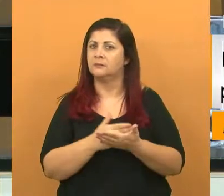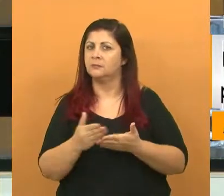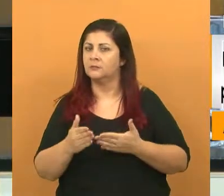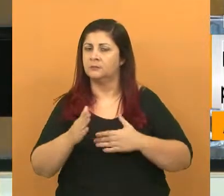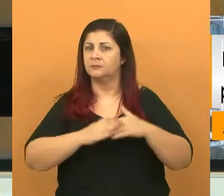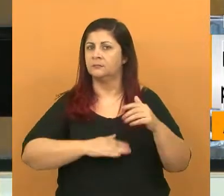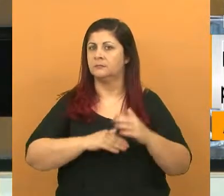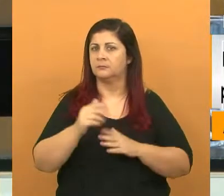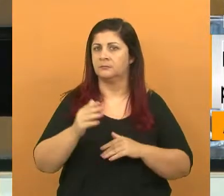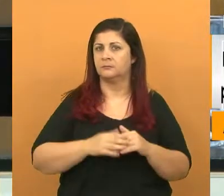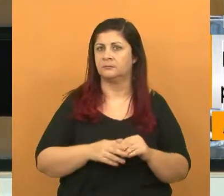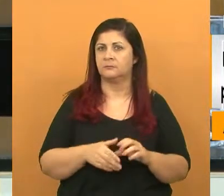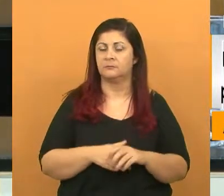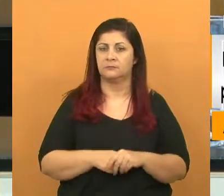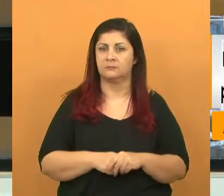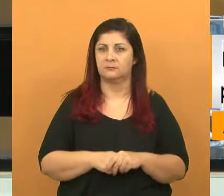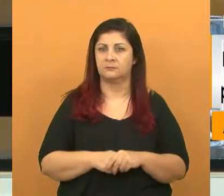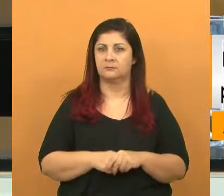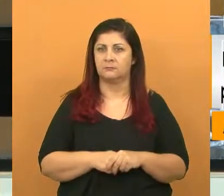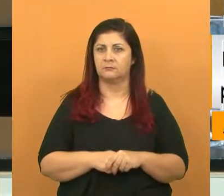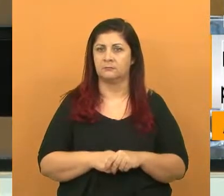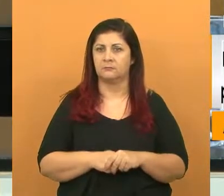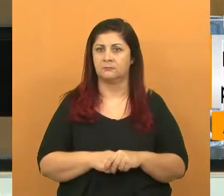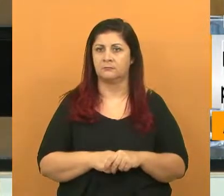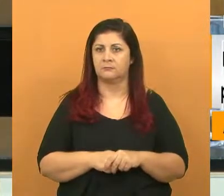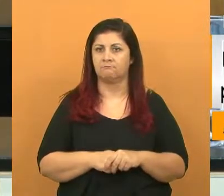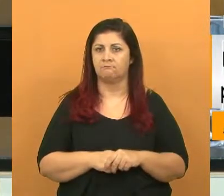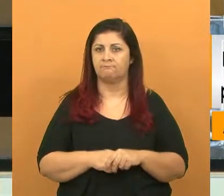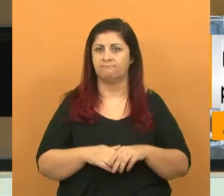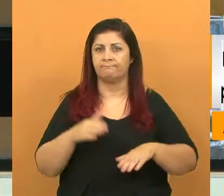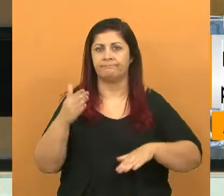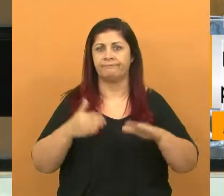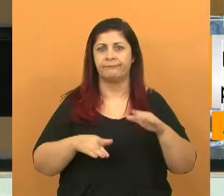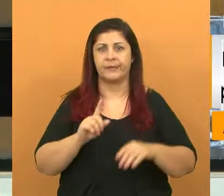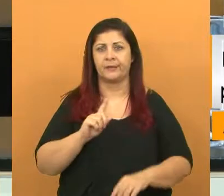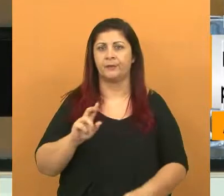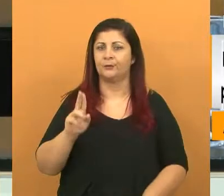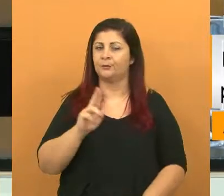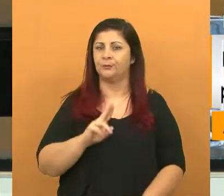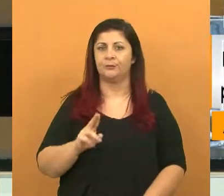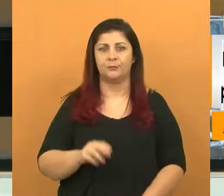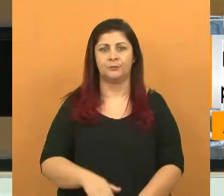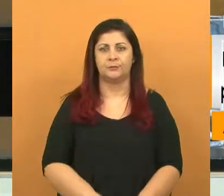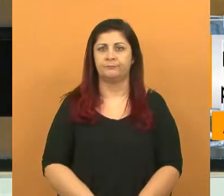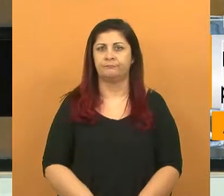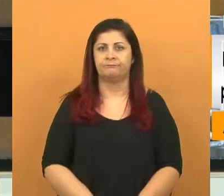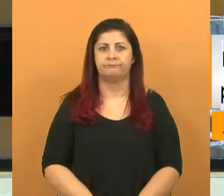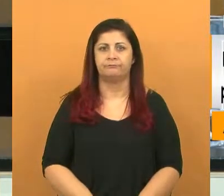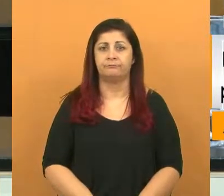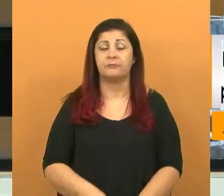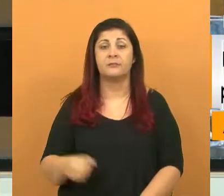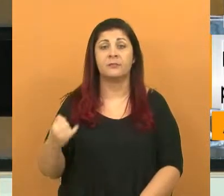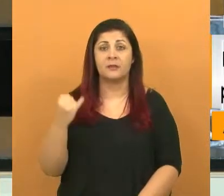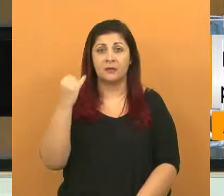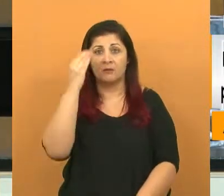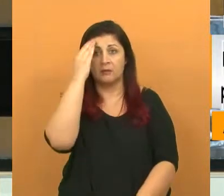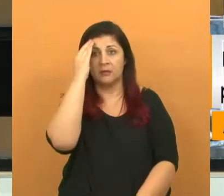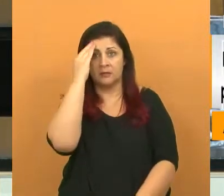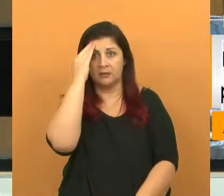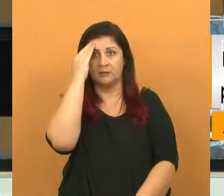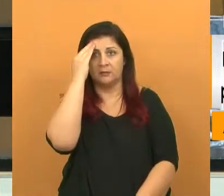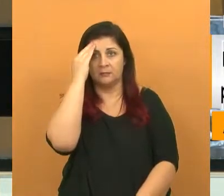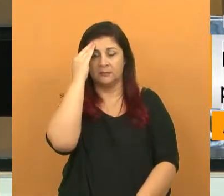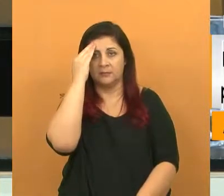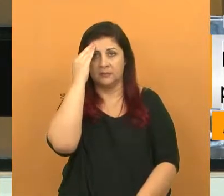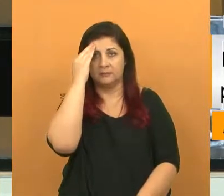tratamento, e muitas vezes não é usado pela população. Então, é importante saber do papel da